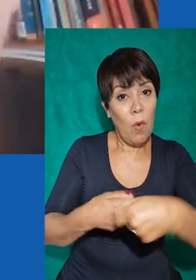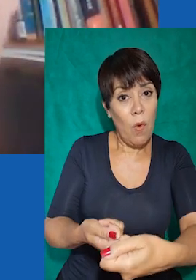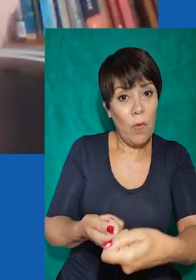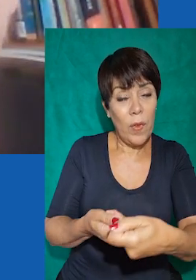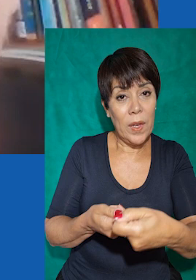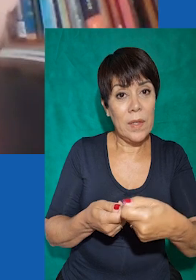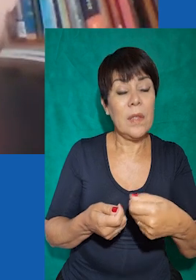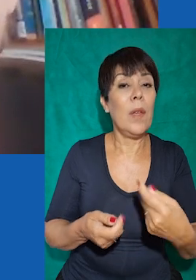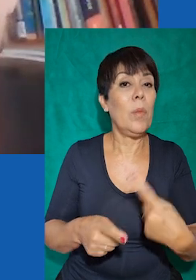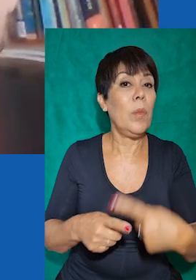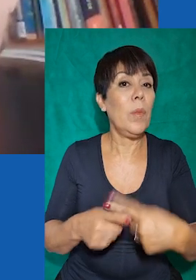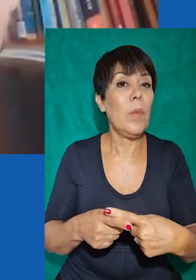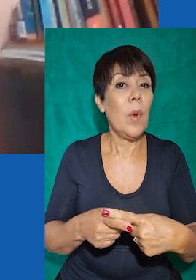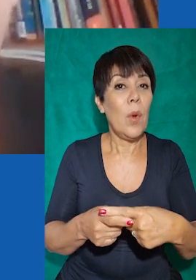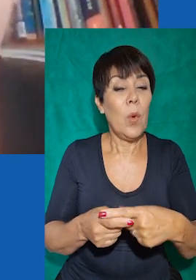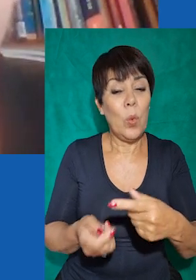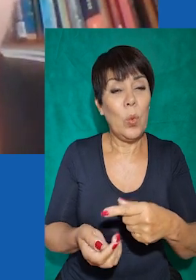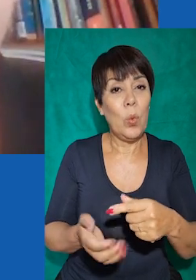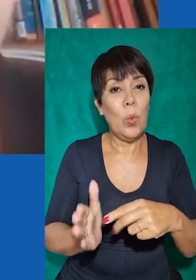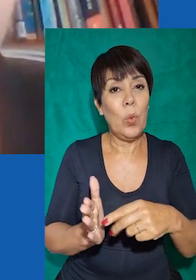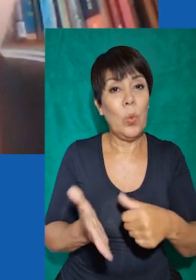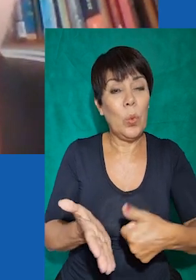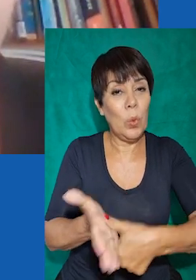o motivo, não é? O pretexto de que ele era